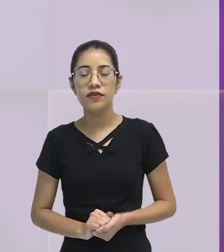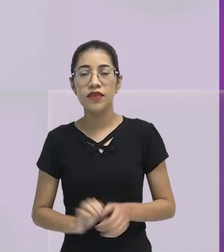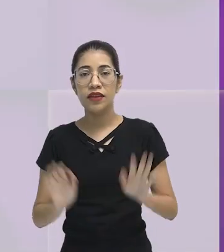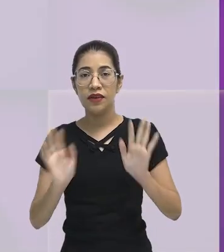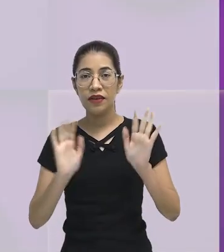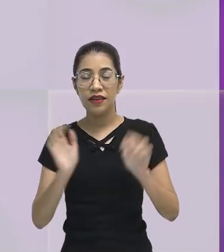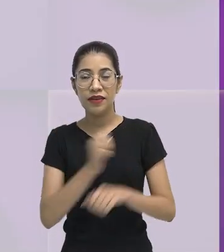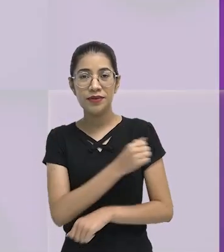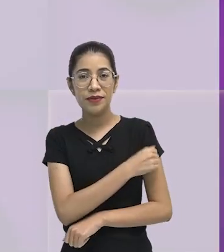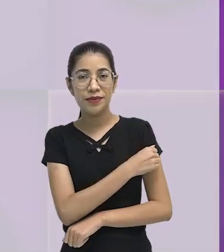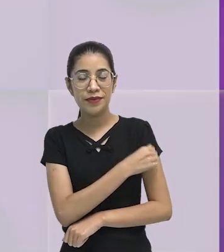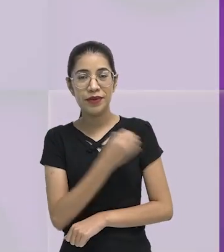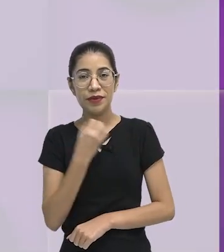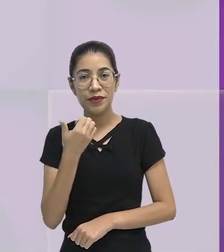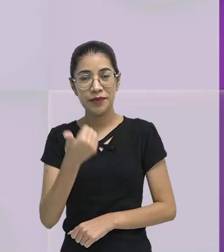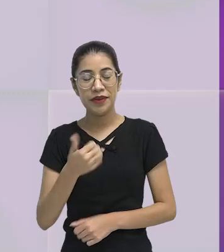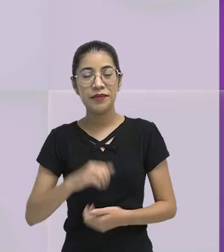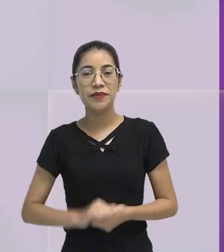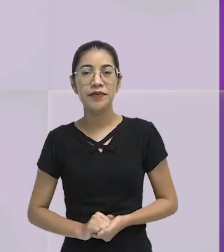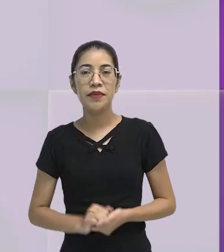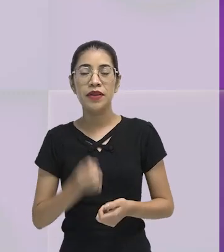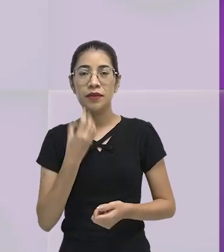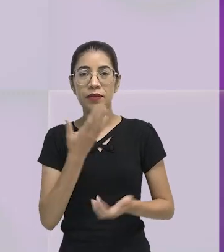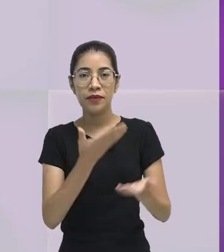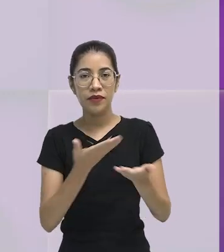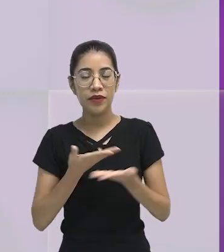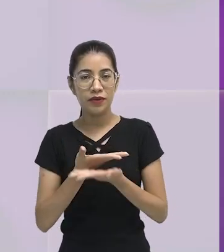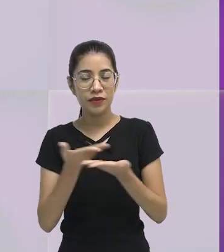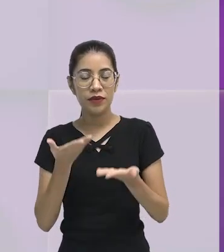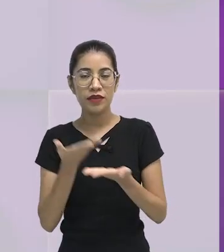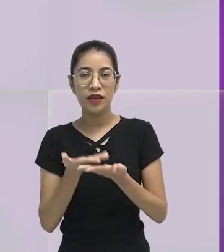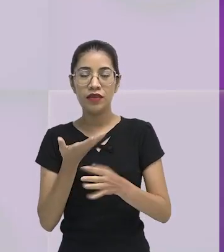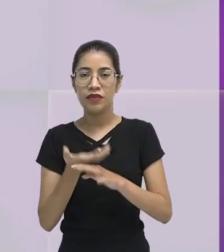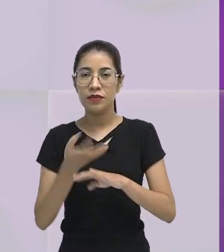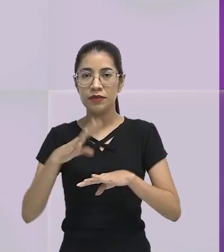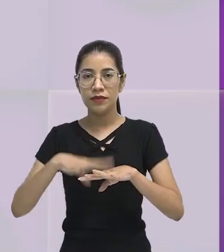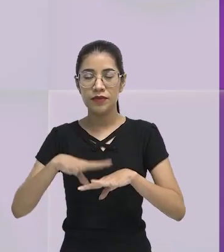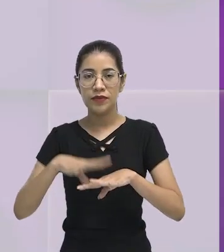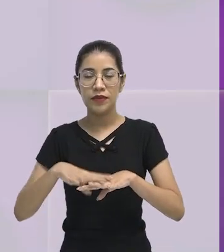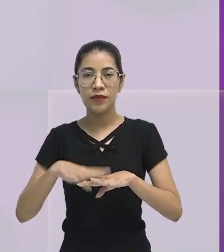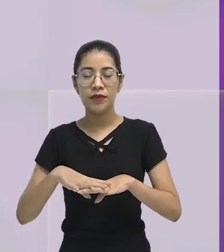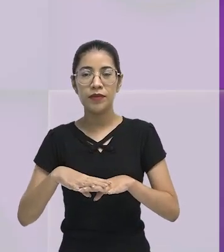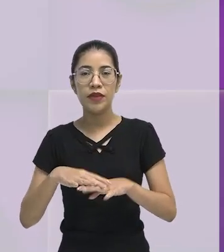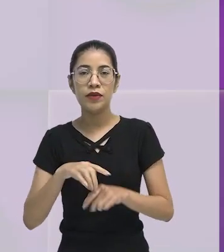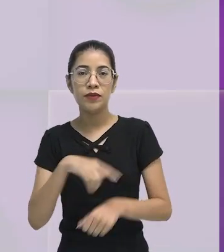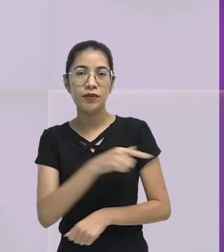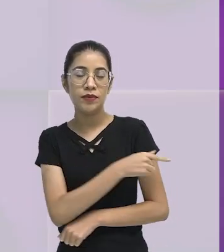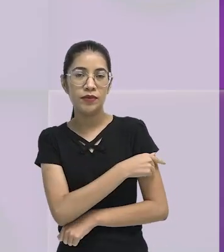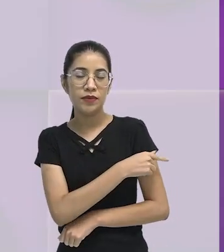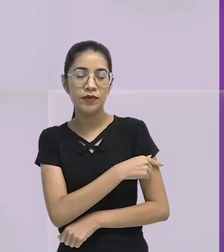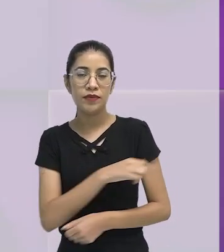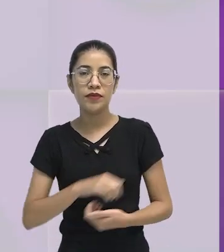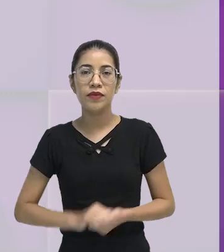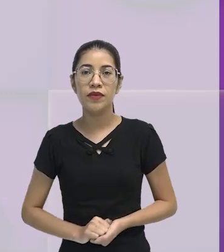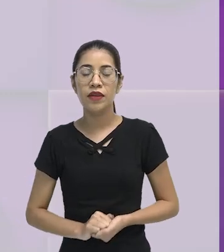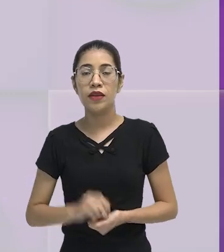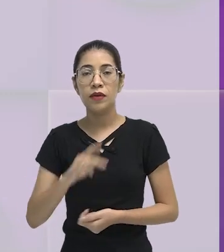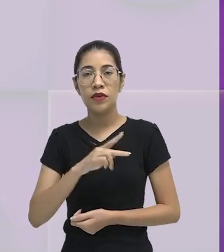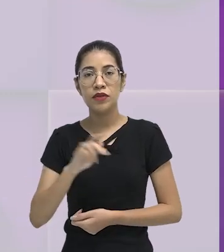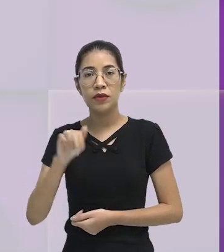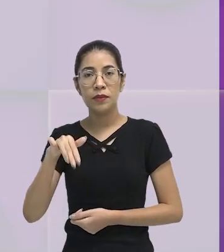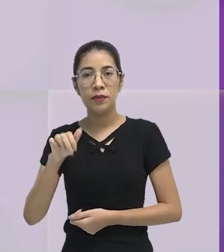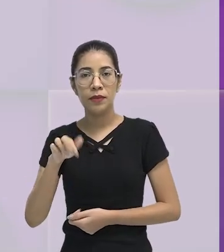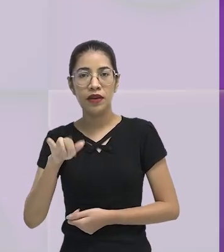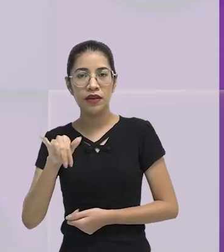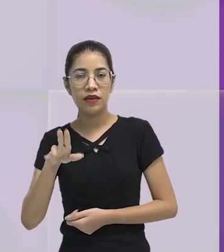Olá pessoal, tudo bem com vocês? Sejam bem-vindos a mais uma aula de matemática aqui no 7º ano. Eu sou o professor Mário André,